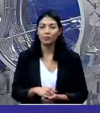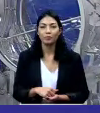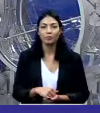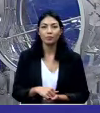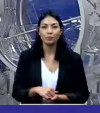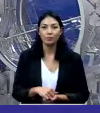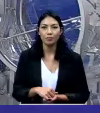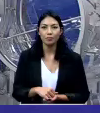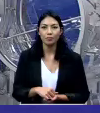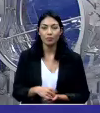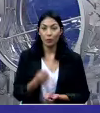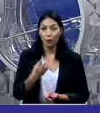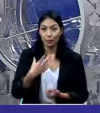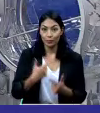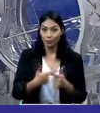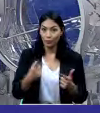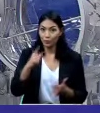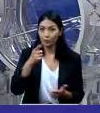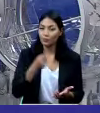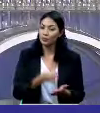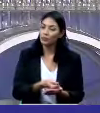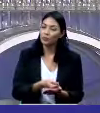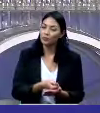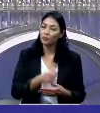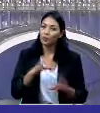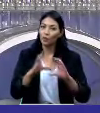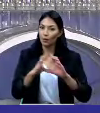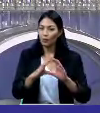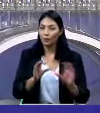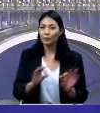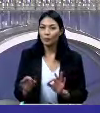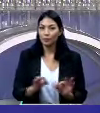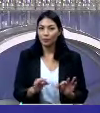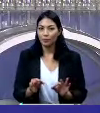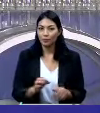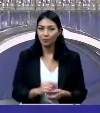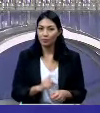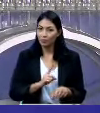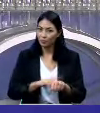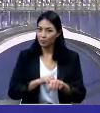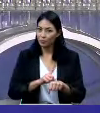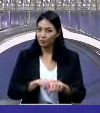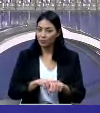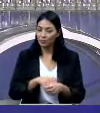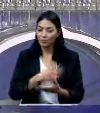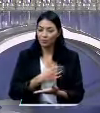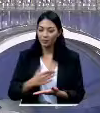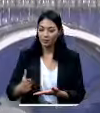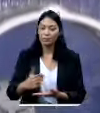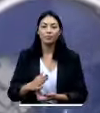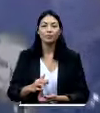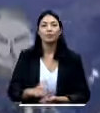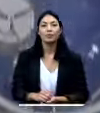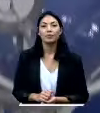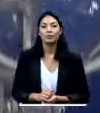R$1.543.595,37. Vamos começar. Boa sorte para você que apostou. Bolas posicionadas. Está na hora. Valendo.